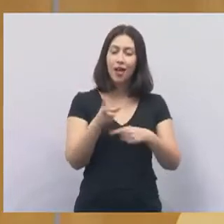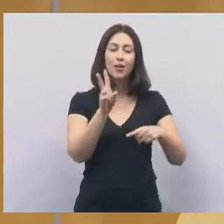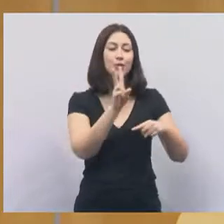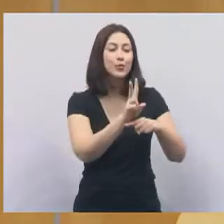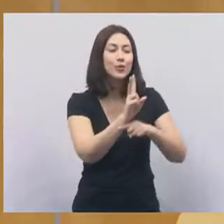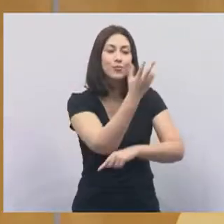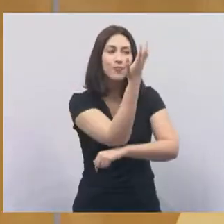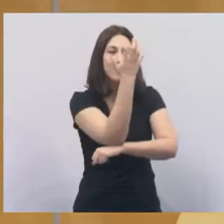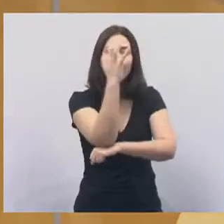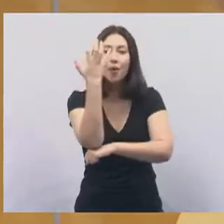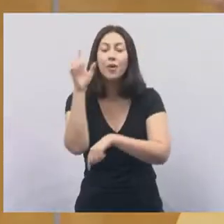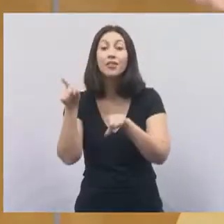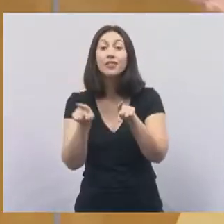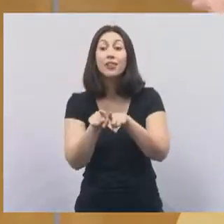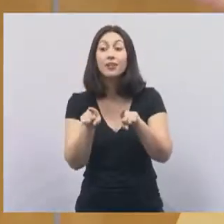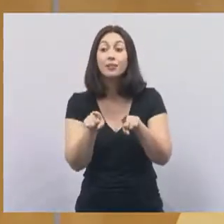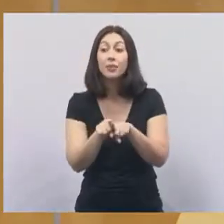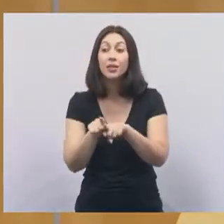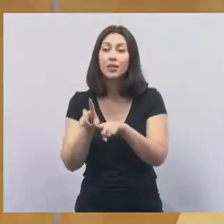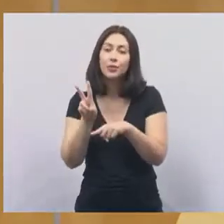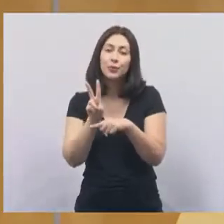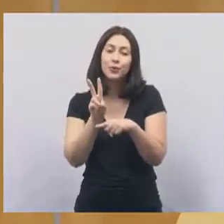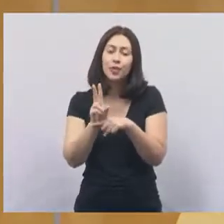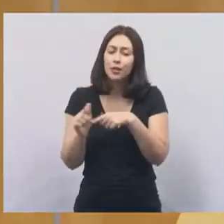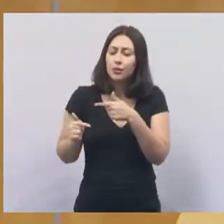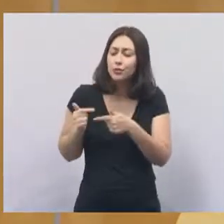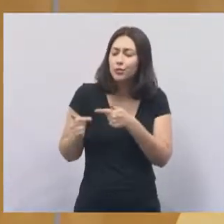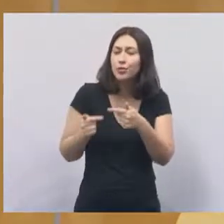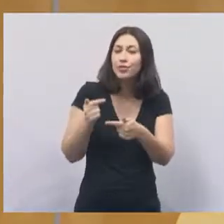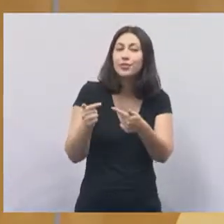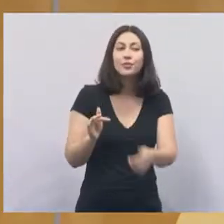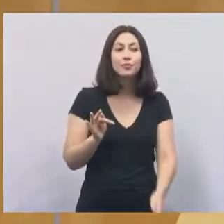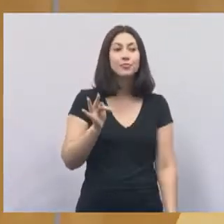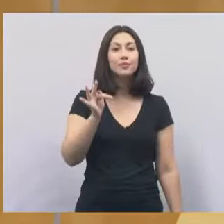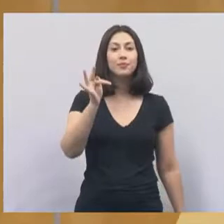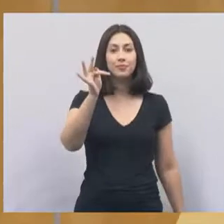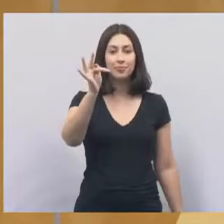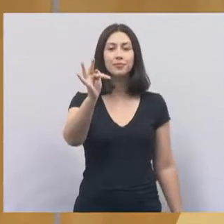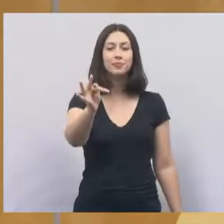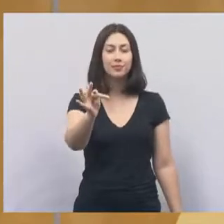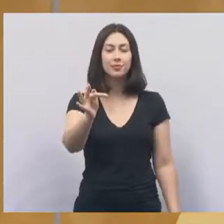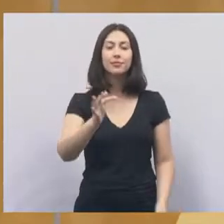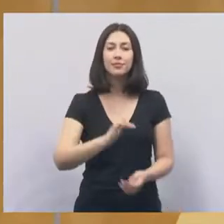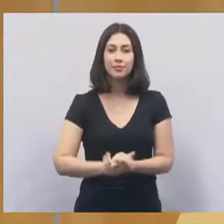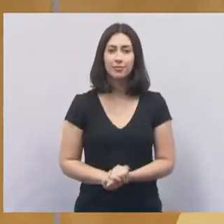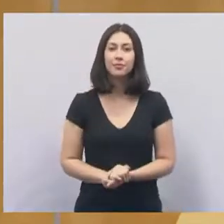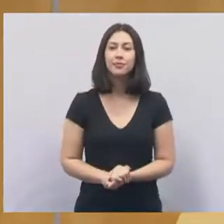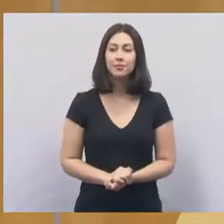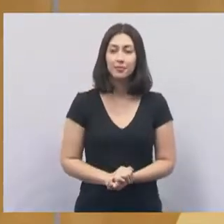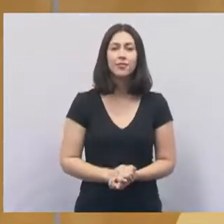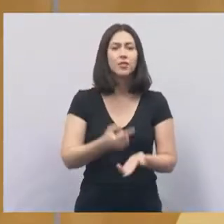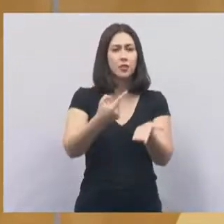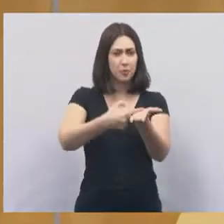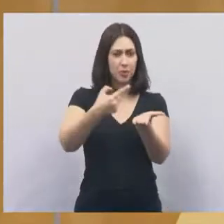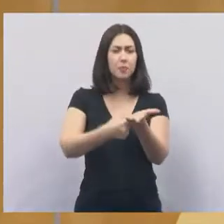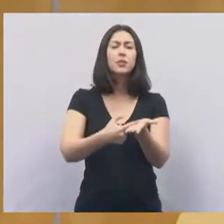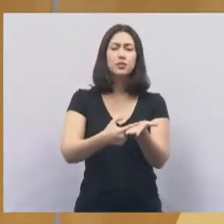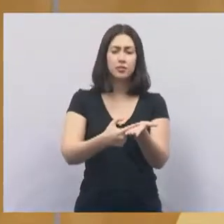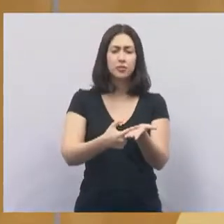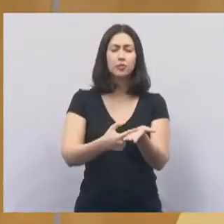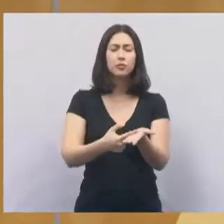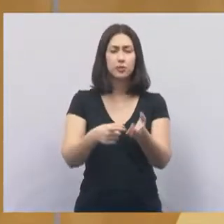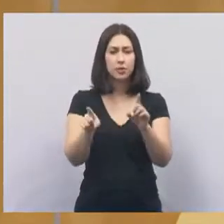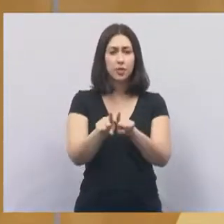e salvaguardar também as futuras gerações então reforça que meu compromisso Vereador Maria